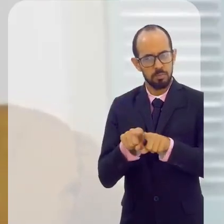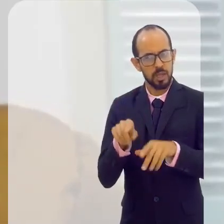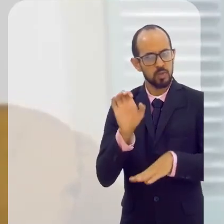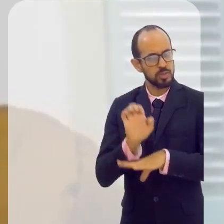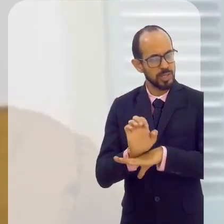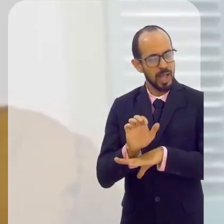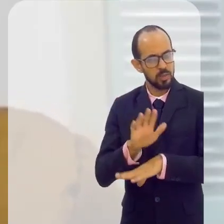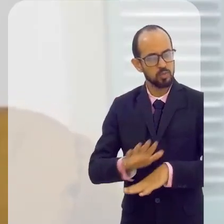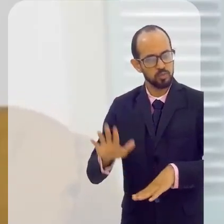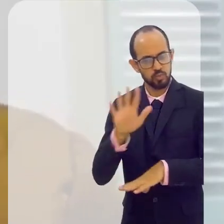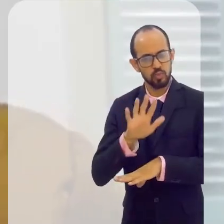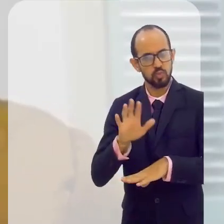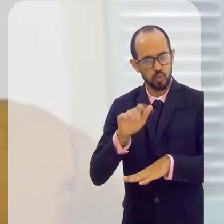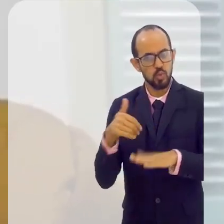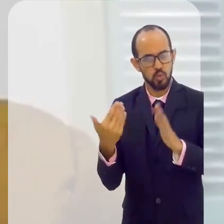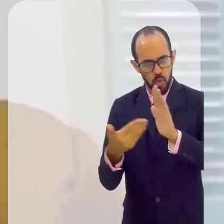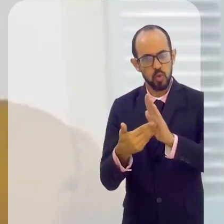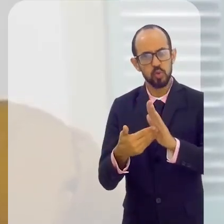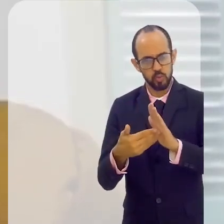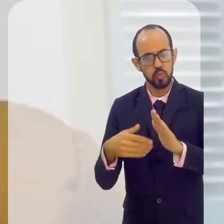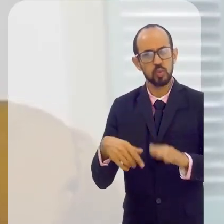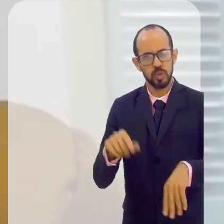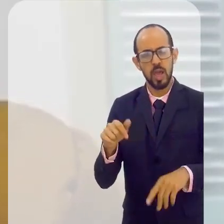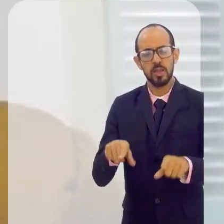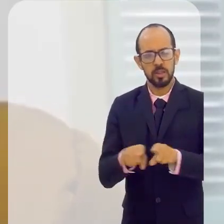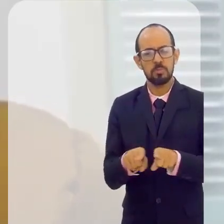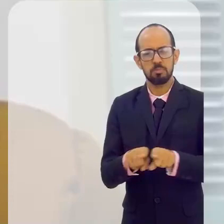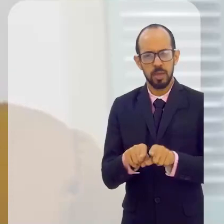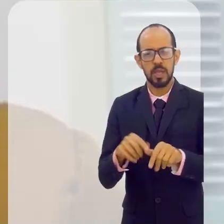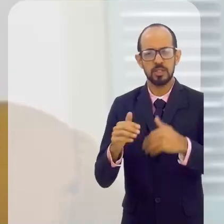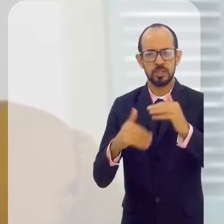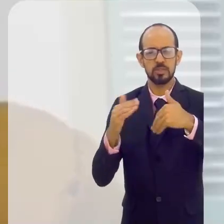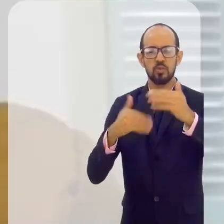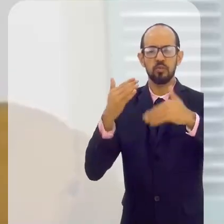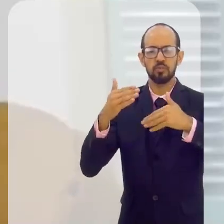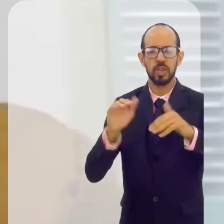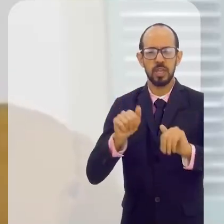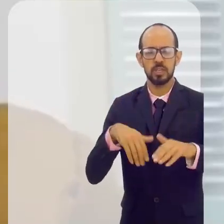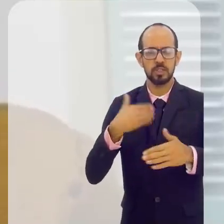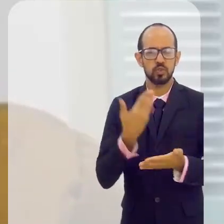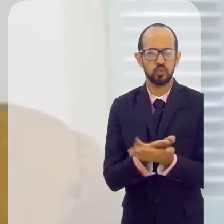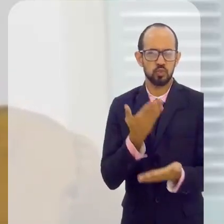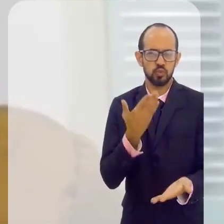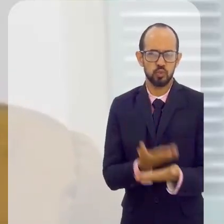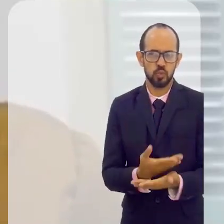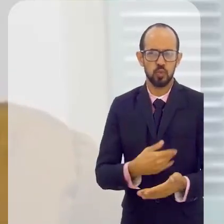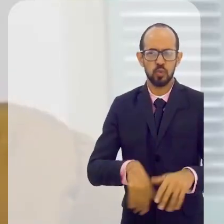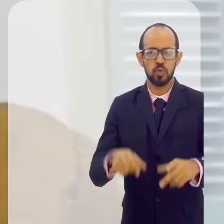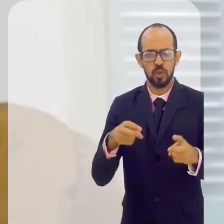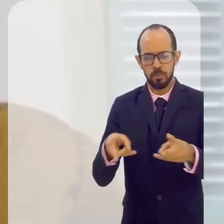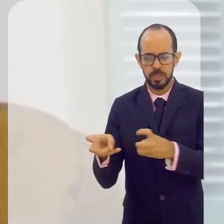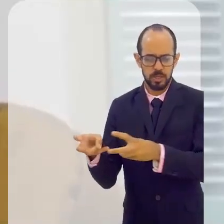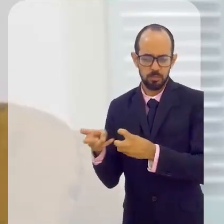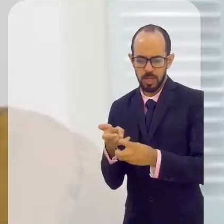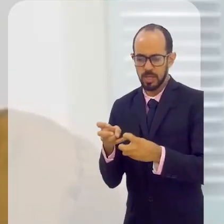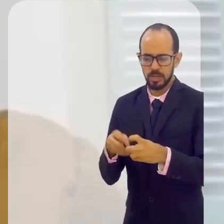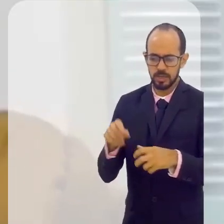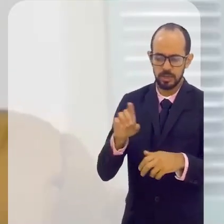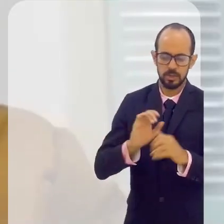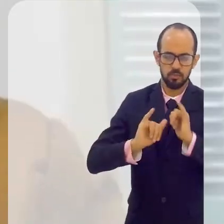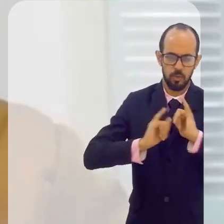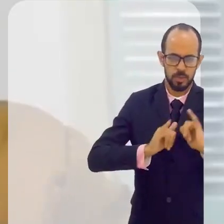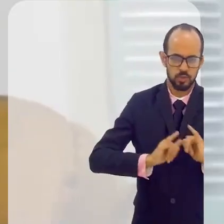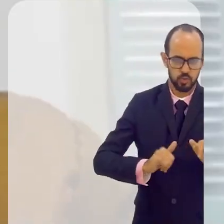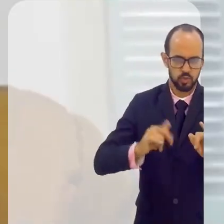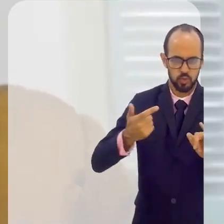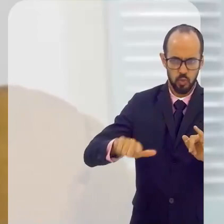no nível do Estado mesmo. Né? E também que a gente possa desenvolver estudos, aprender, trazer os dados de outras